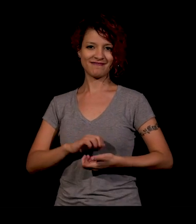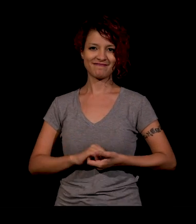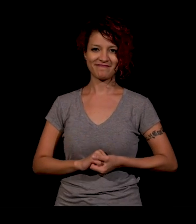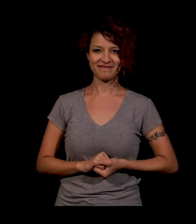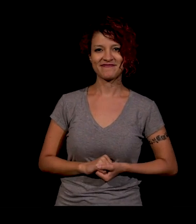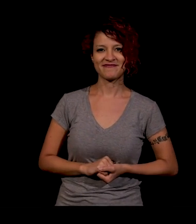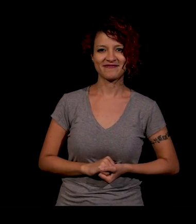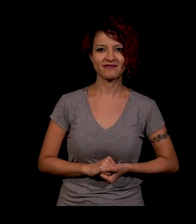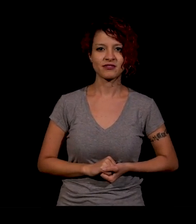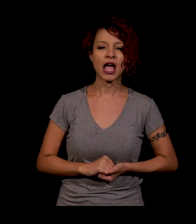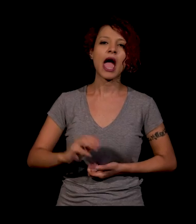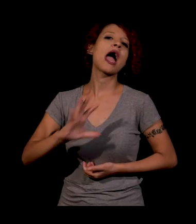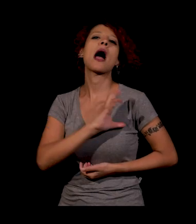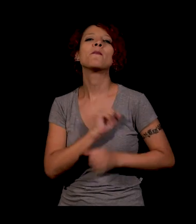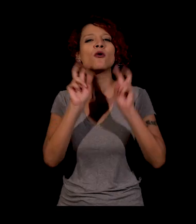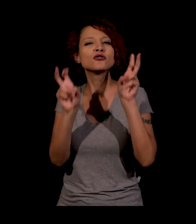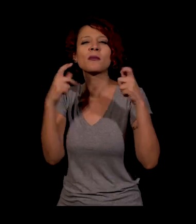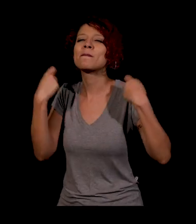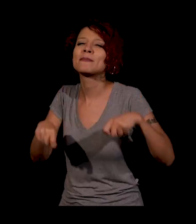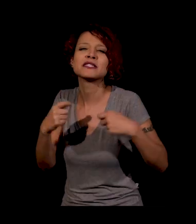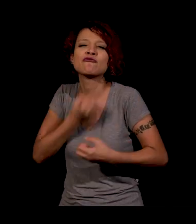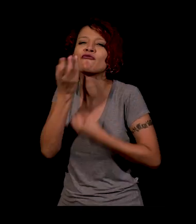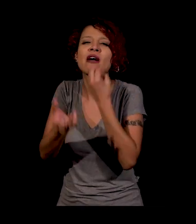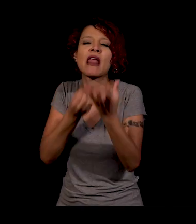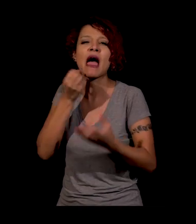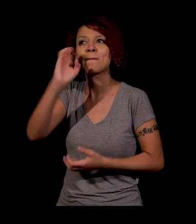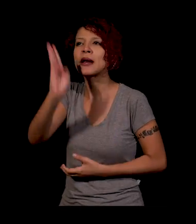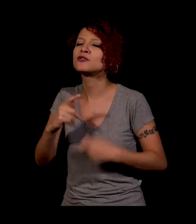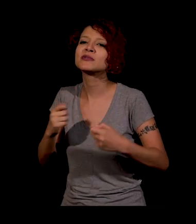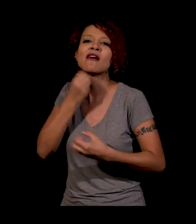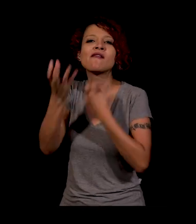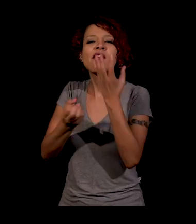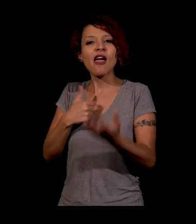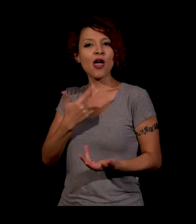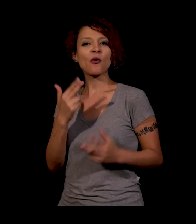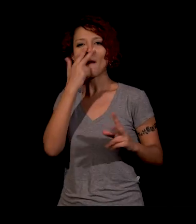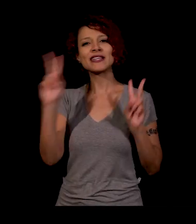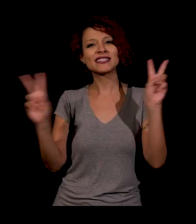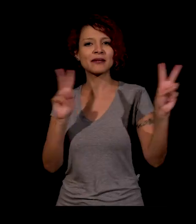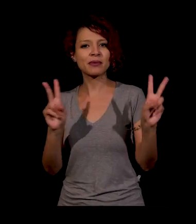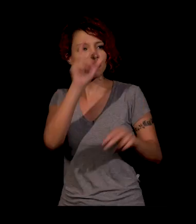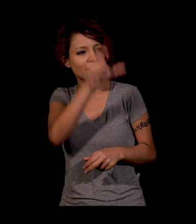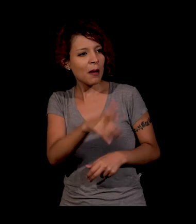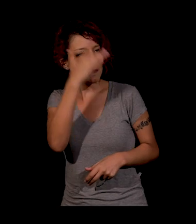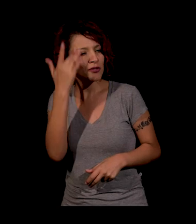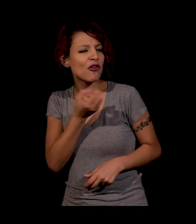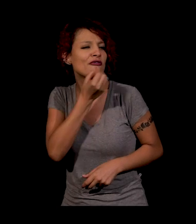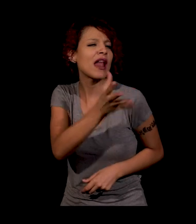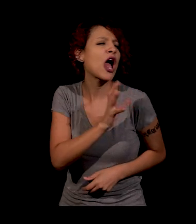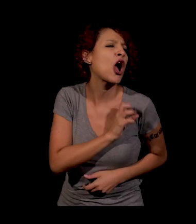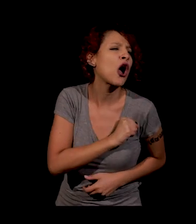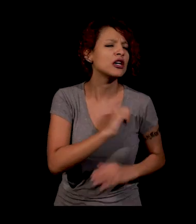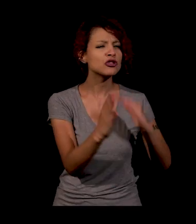Acho que eu tô precisando falar de amor, acho que o Brasil tá precisando falar de amor, eu tô quase hippie. Eu quero dizer para as pessoas que eu gosto delas, que elas me ajudaram, que elas me